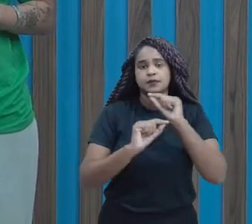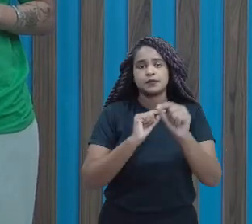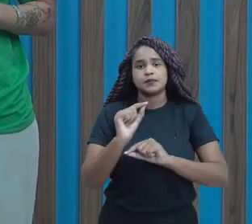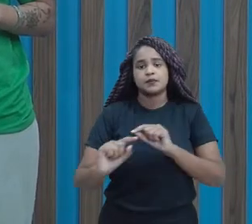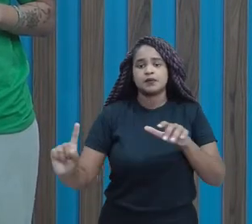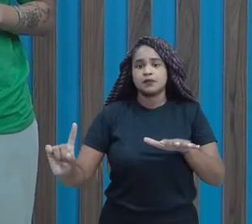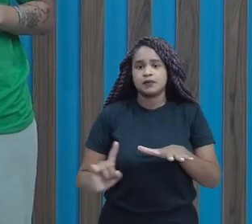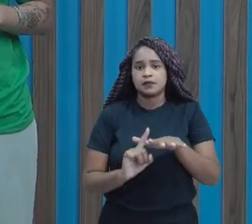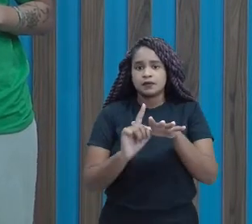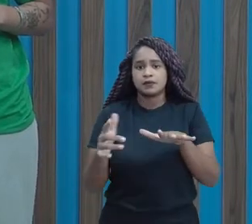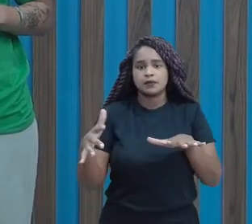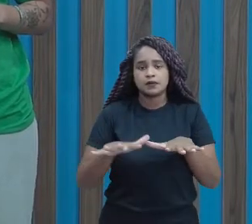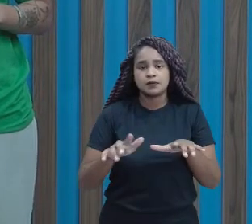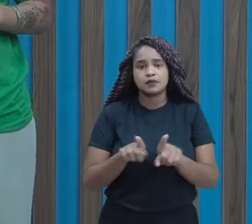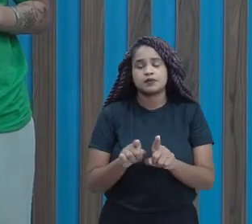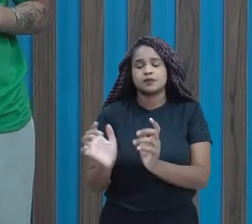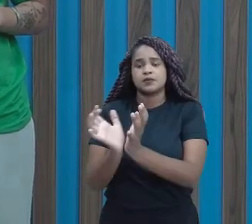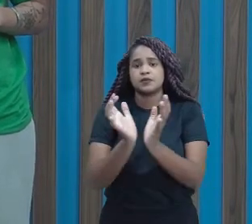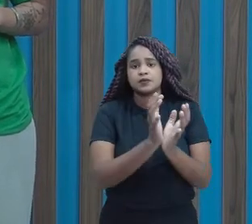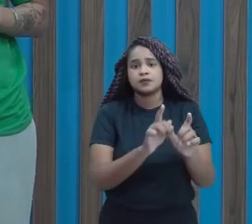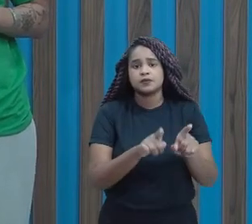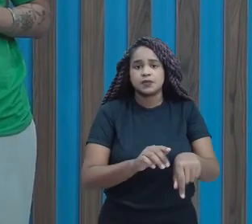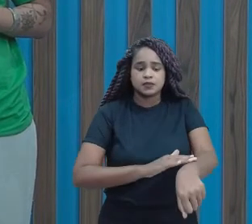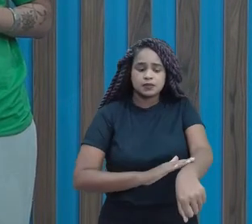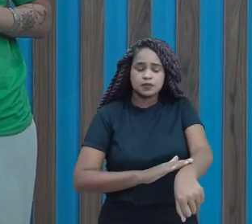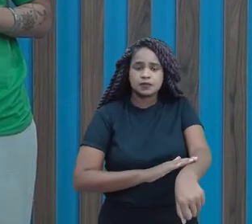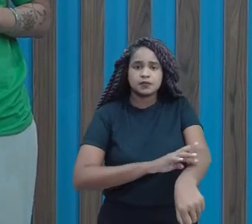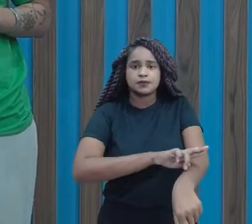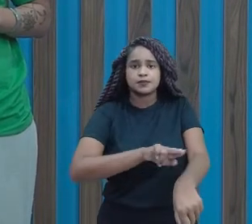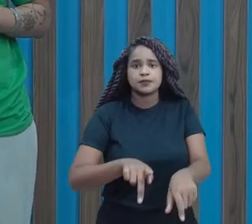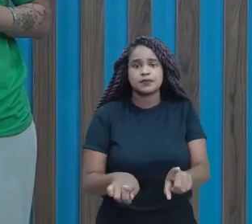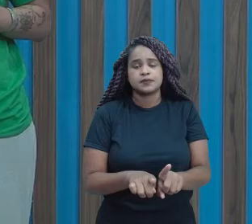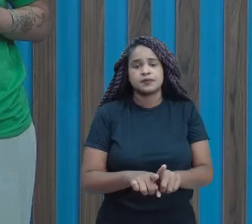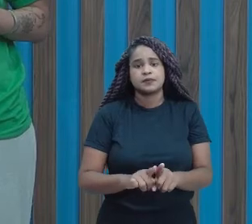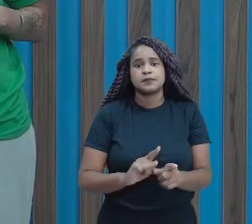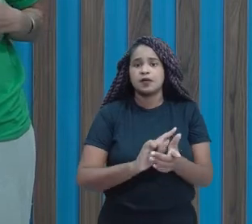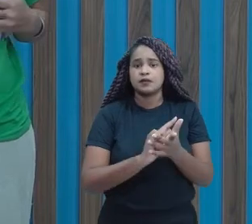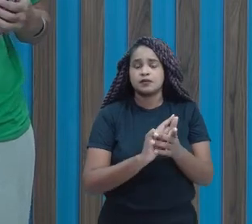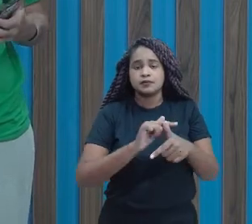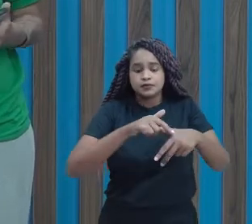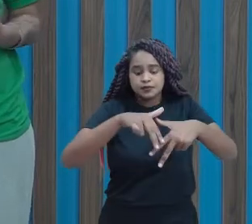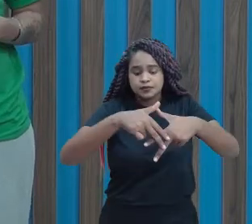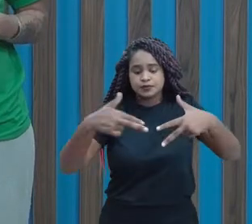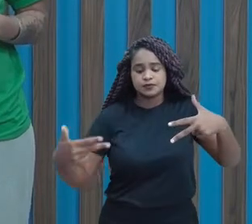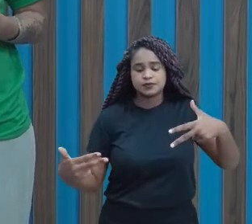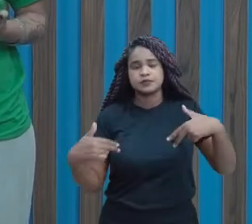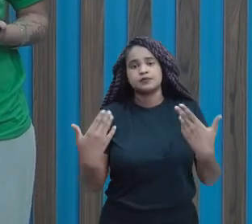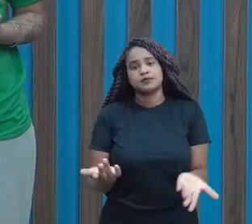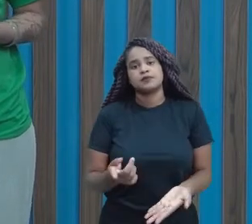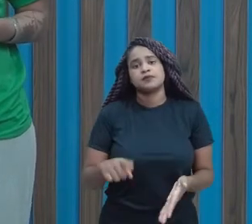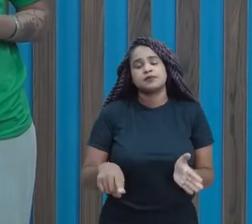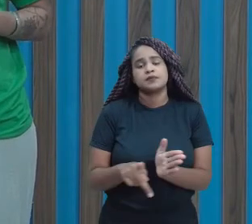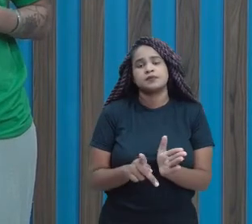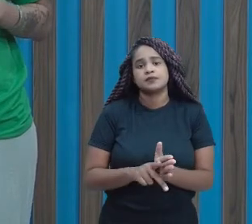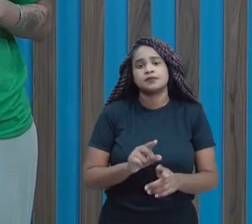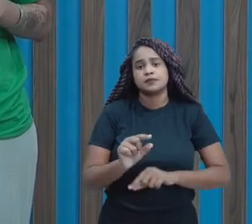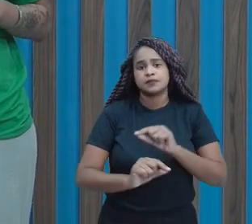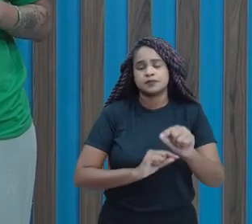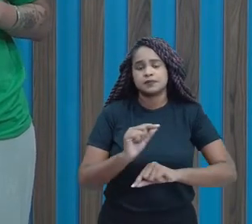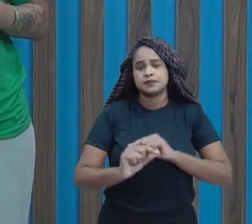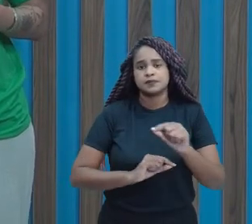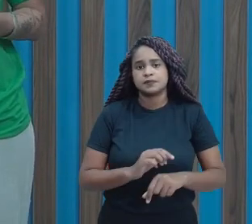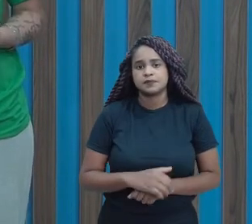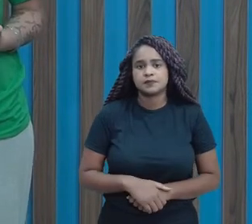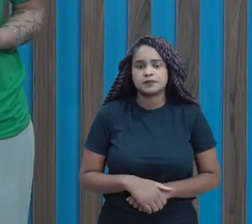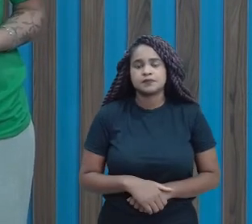inclusão, a questão de classe, de raça, né, de gênero, enfim, tudo isso engloba também essa